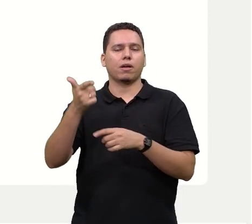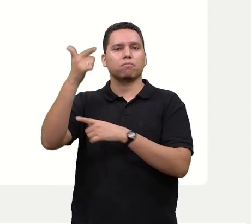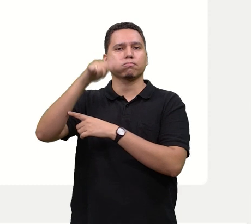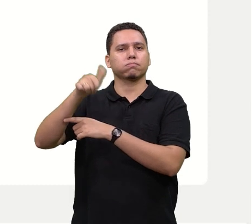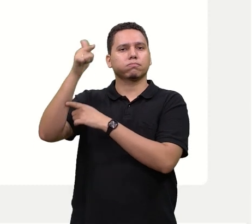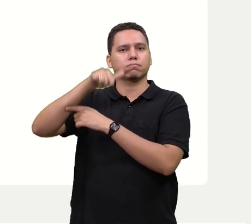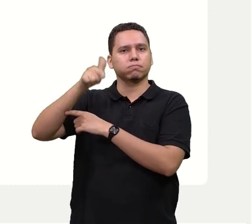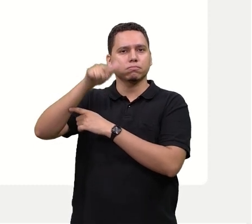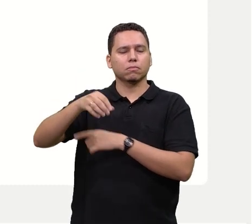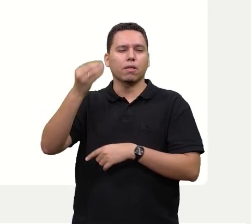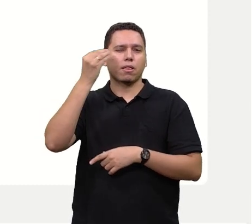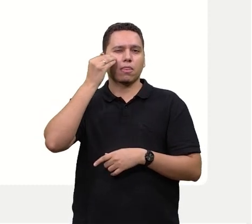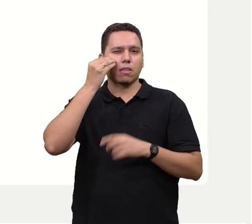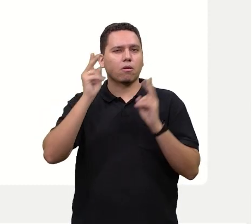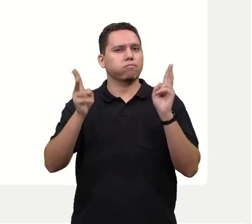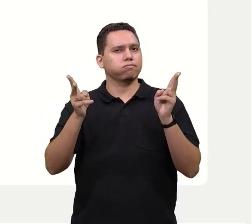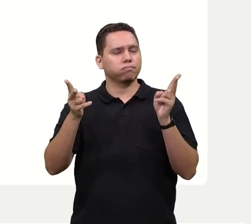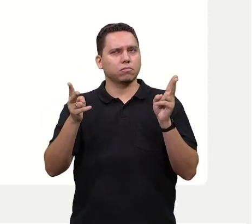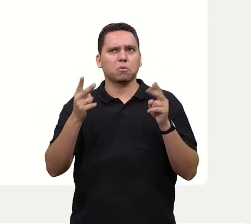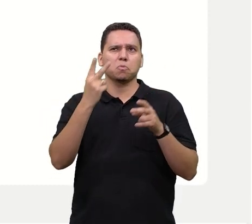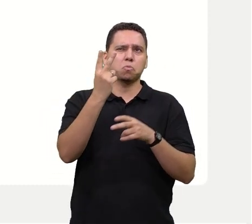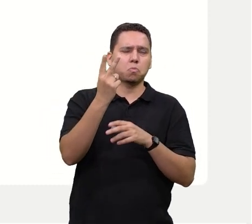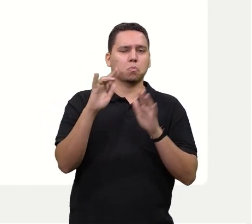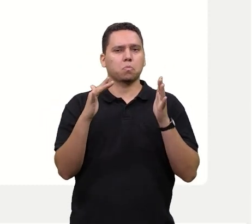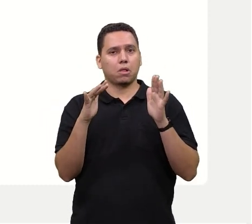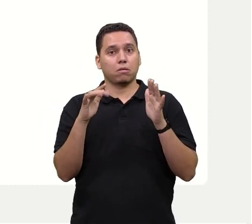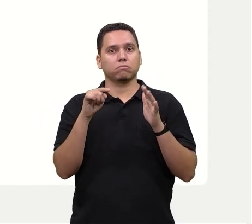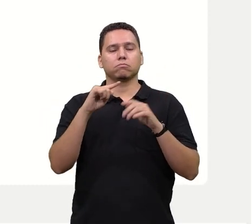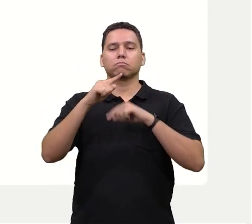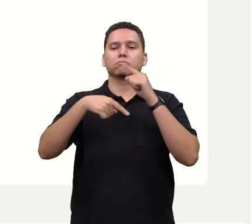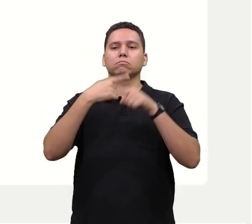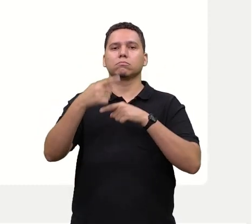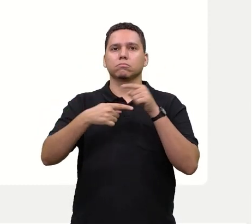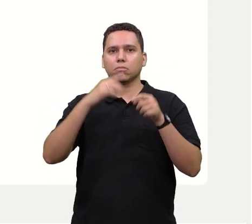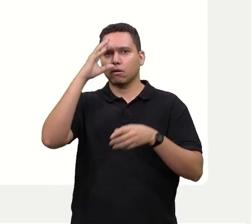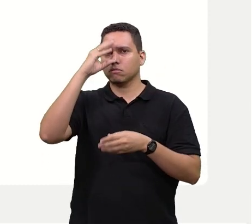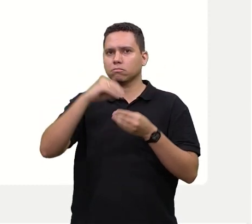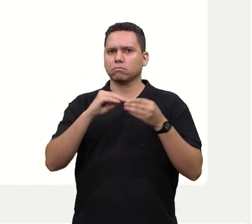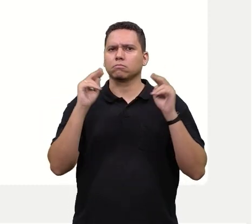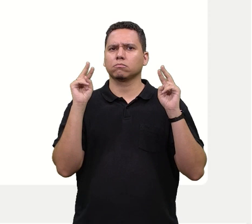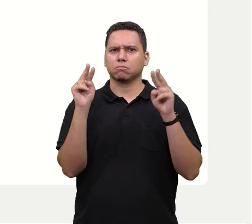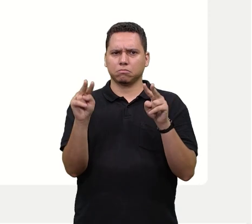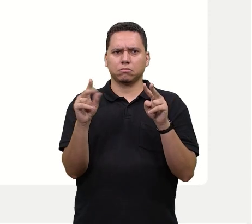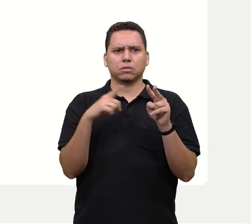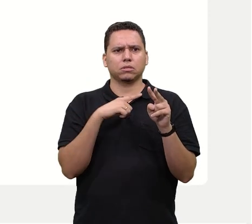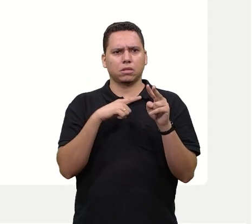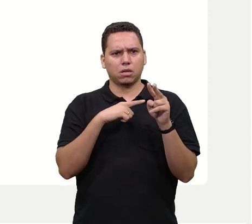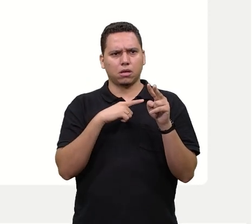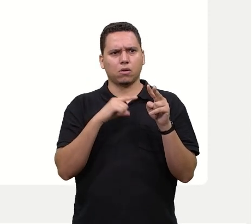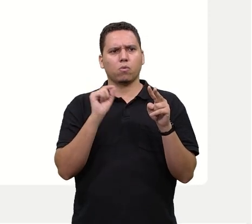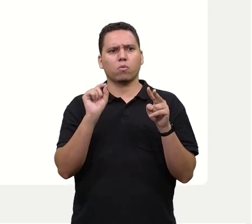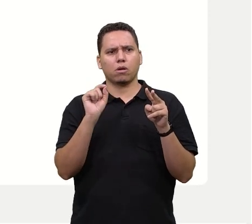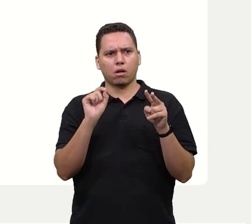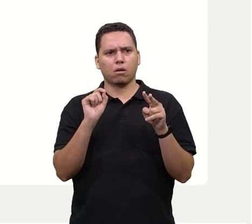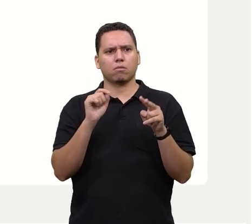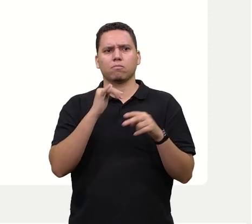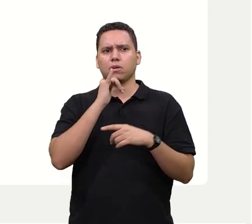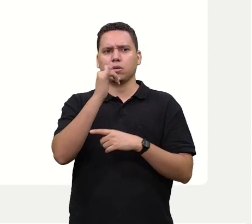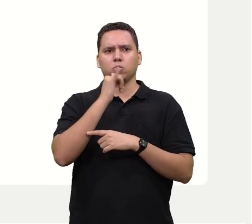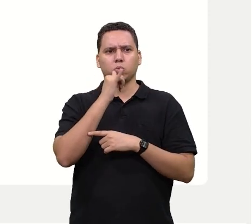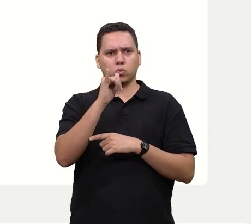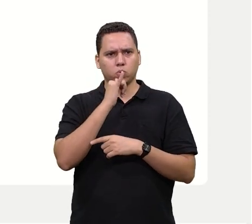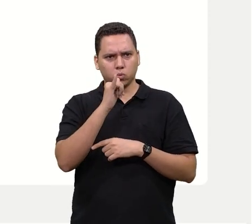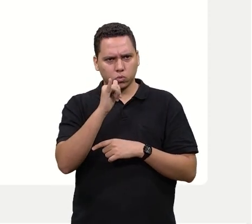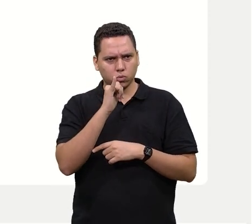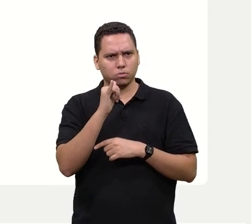que no final observa-se que a esfera X tem uma carga de 2 coulombs. O que significa que no início do procedimento